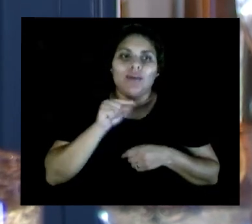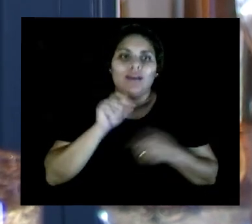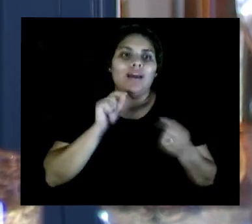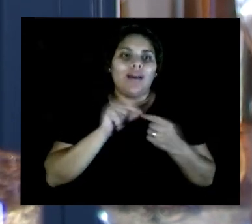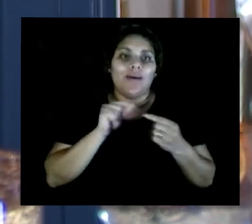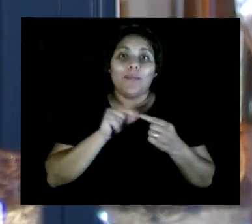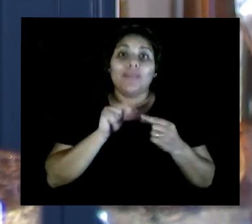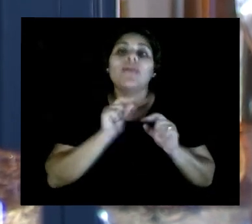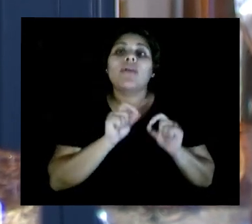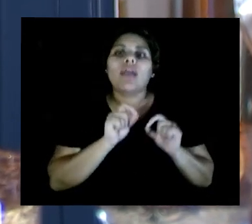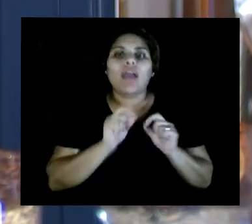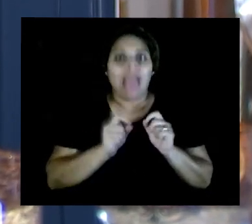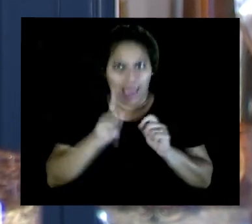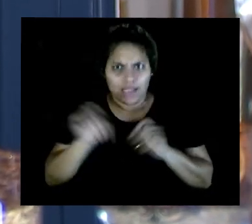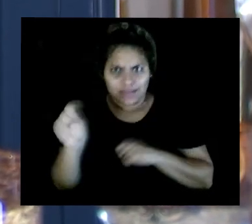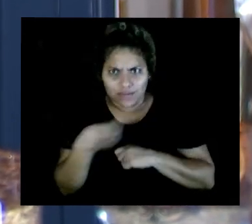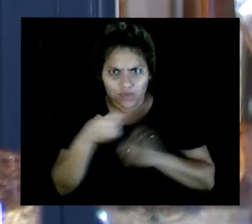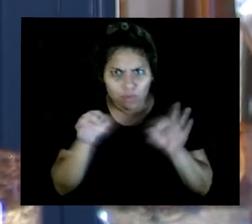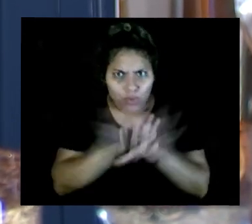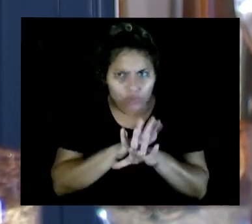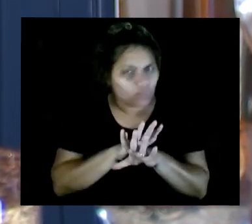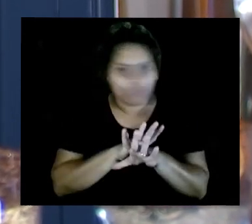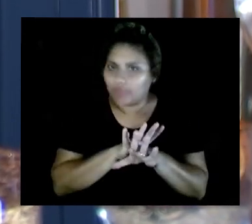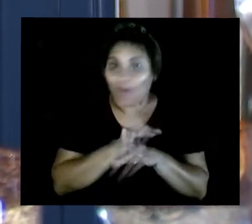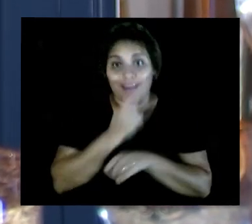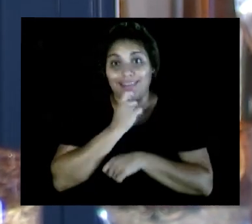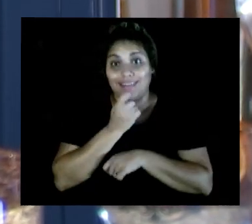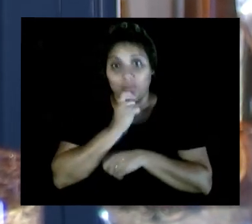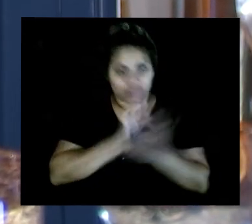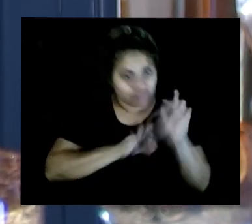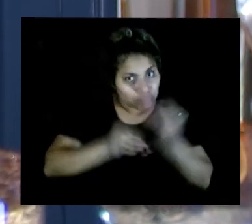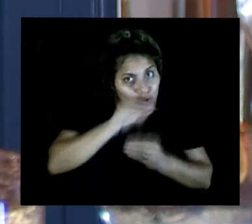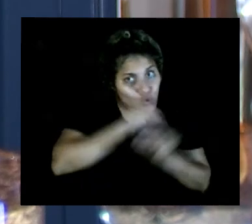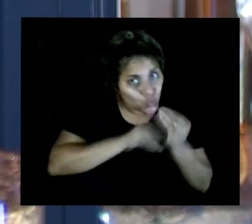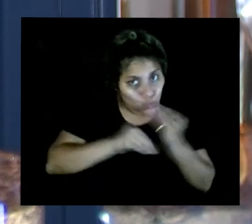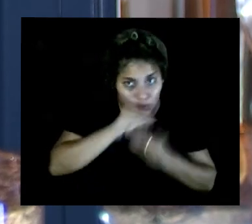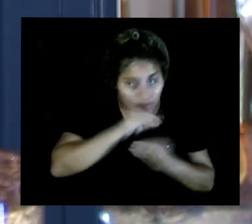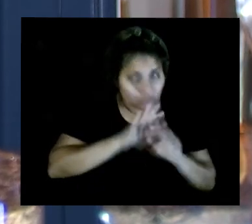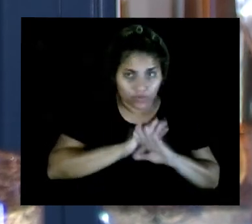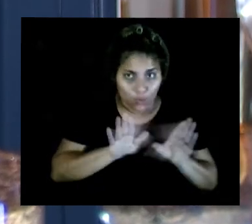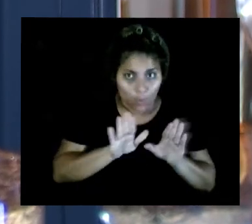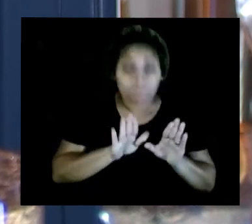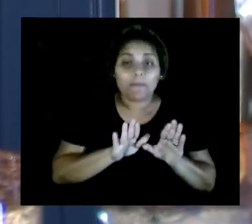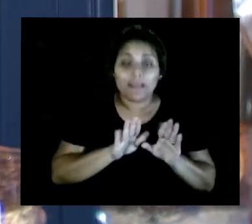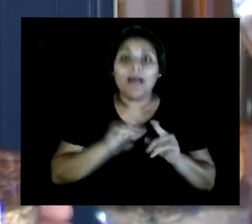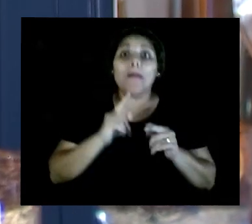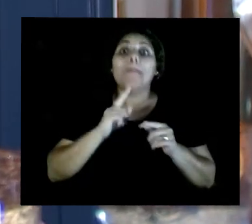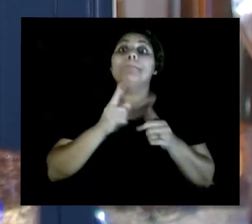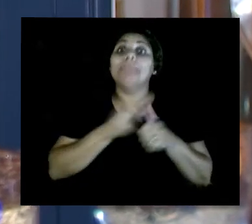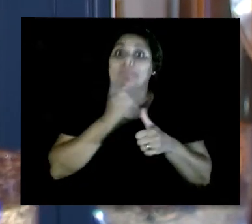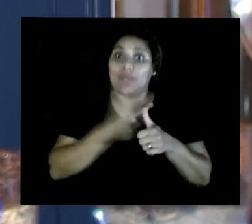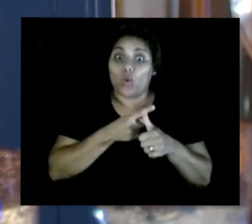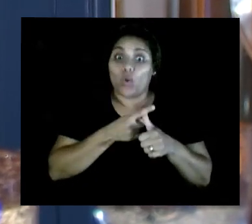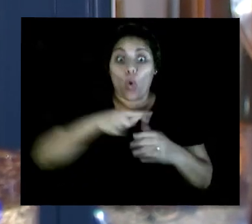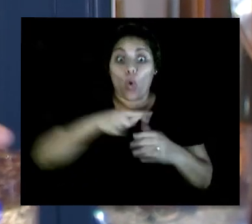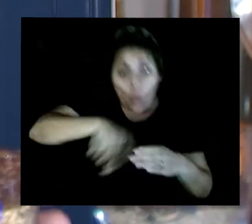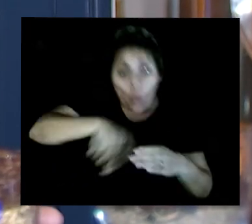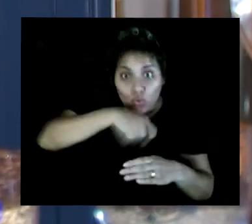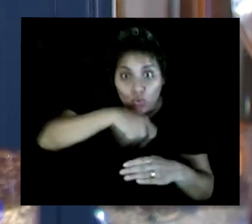uma cerveja, nós temos um mosto cervejeiro. Ele vai passar a ser cerveja depois que ele passar por um processo de